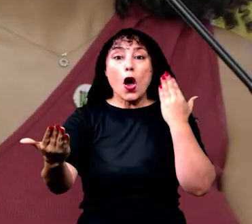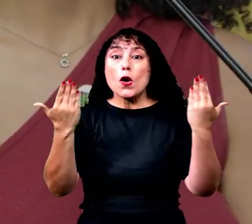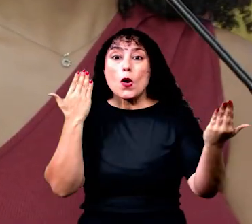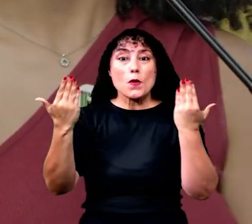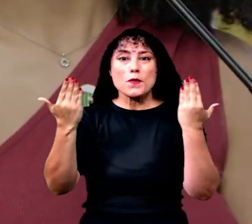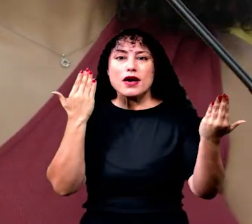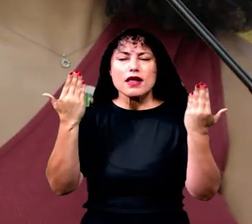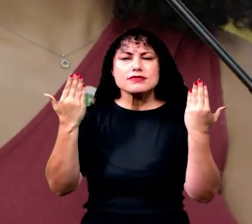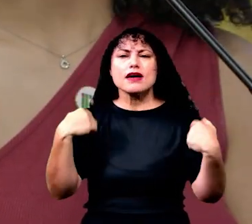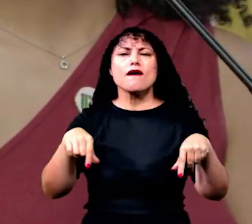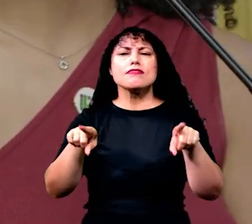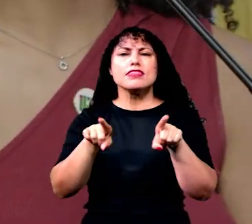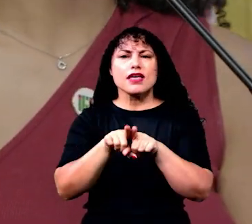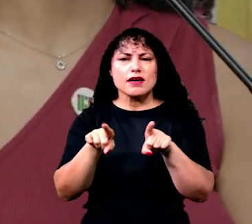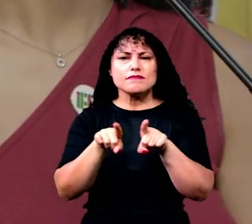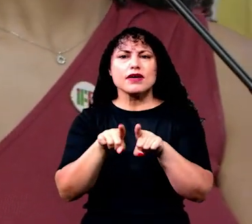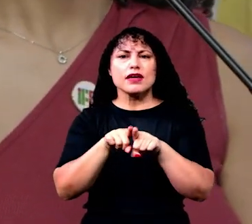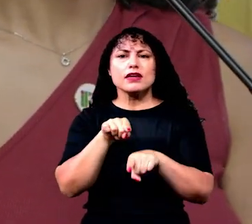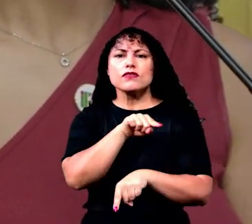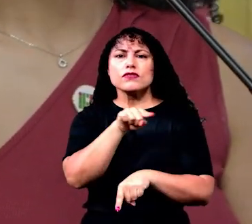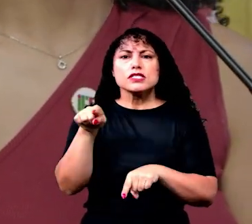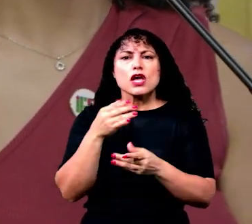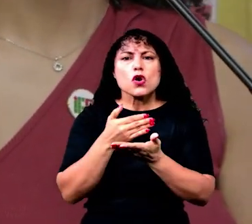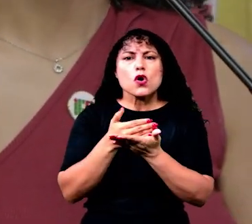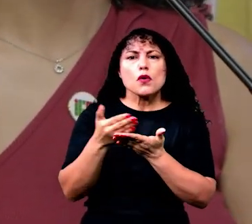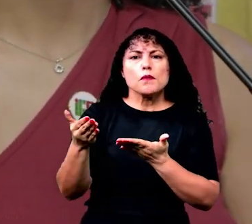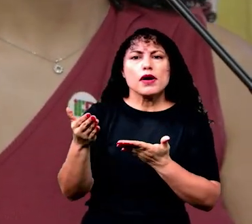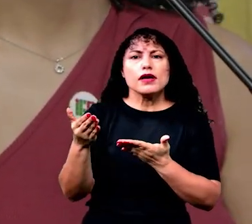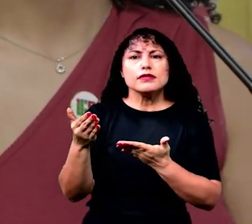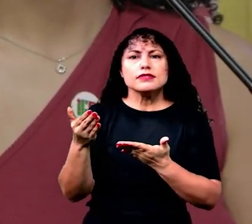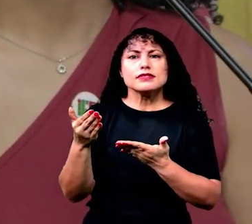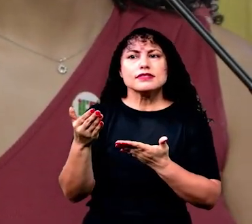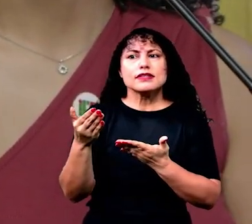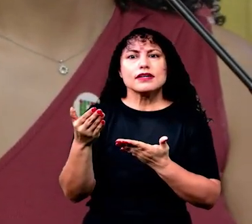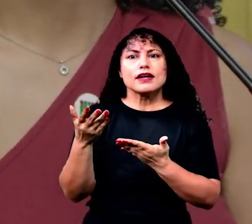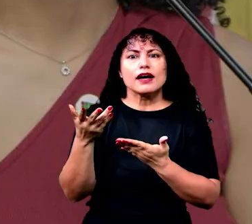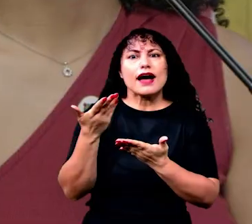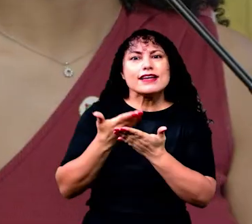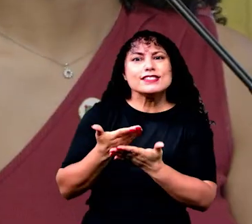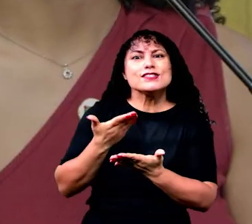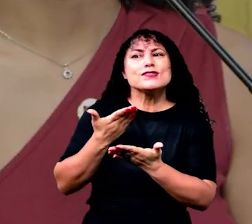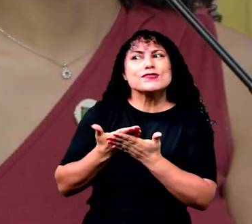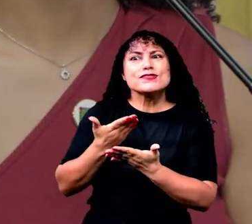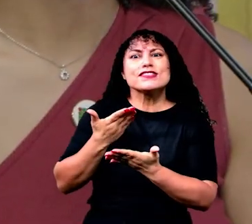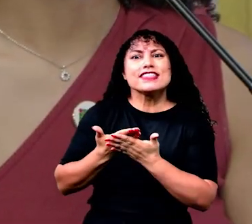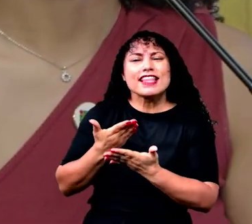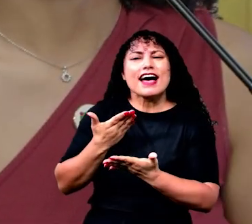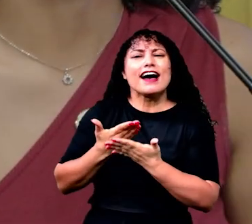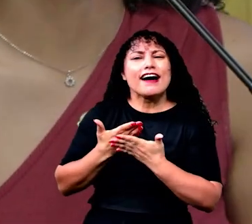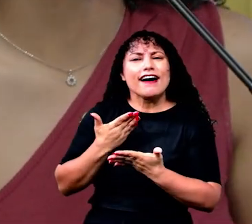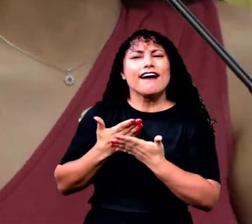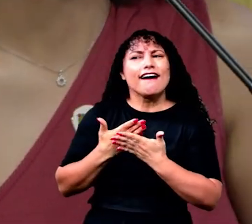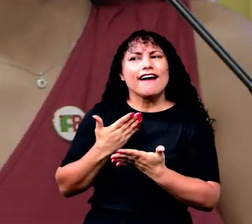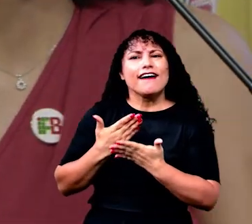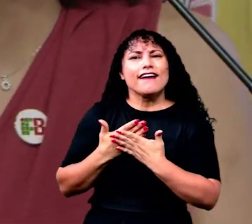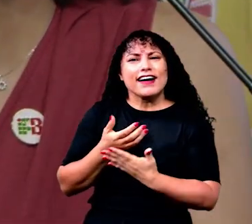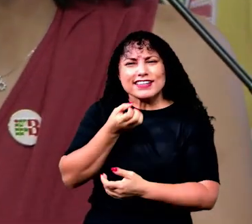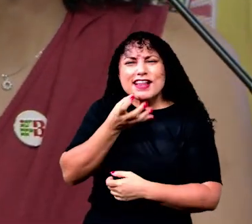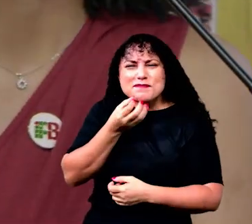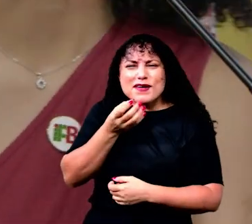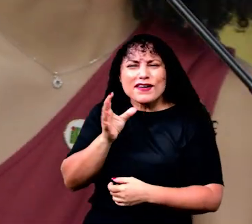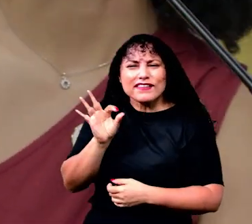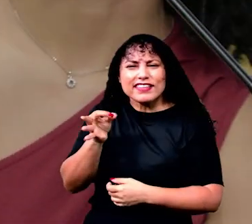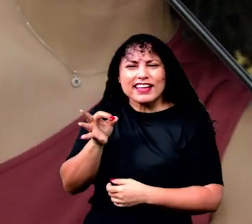A comparação também, que quando você começa a estudar. Eu acho